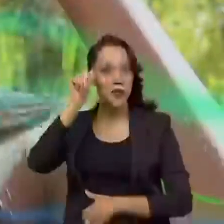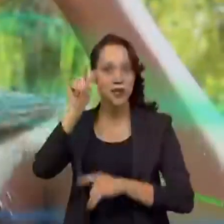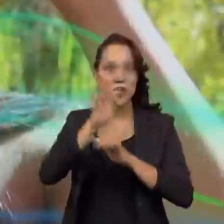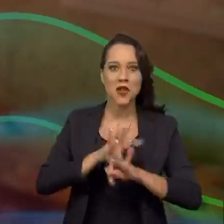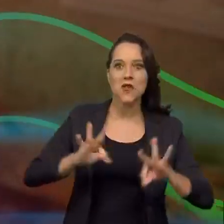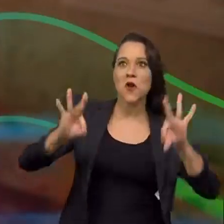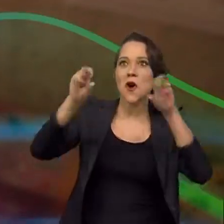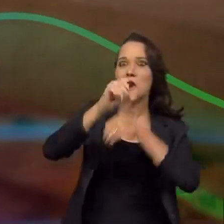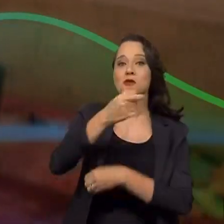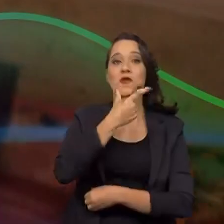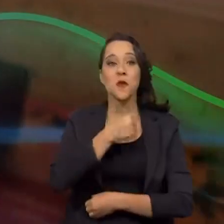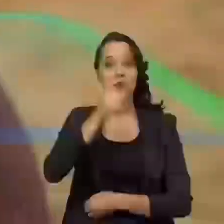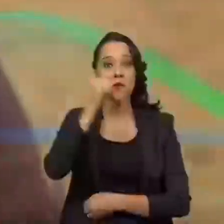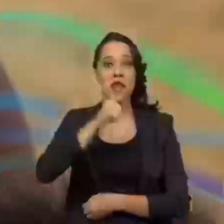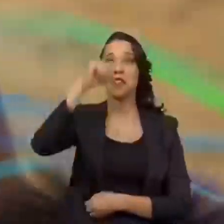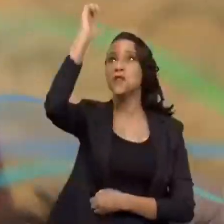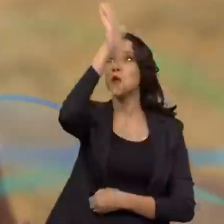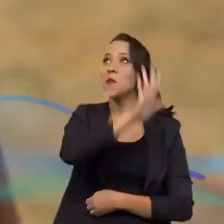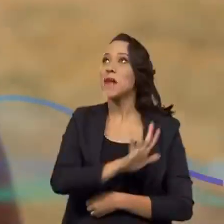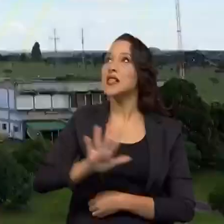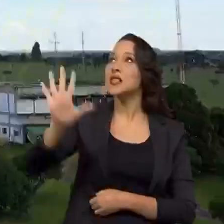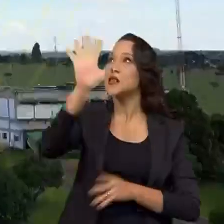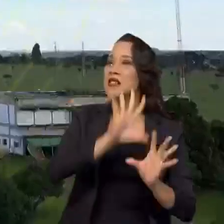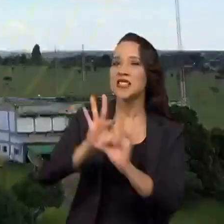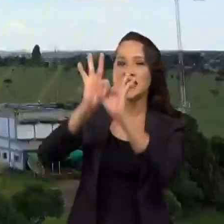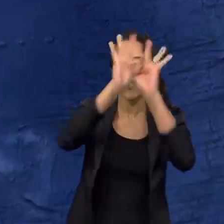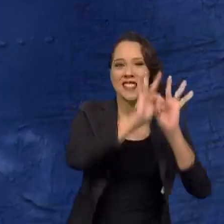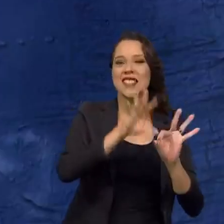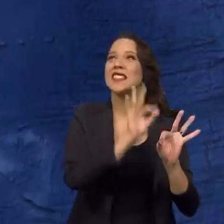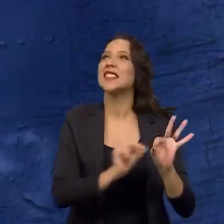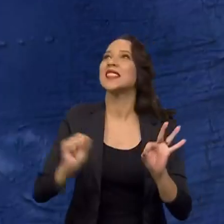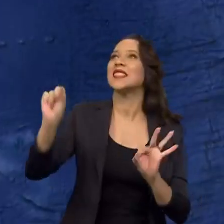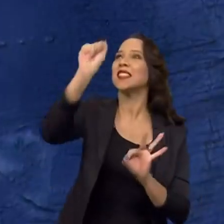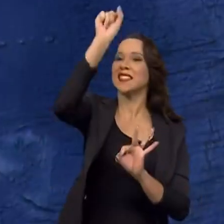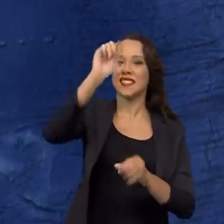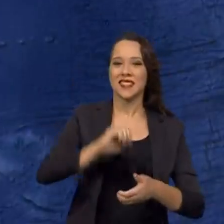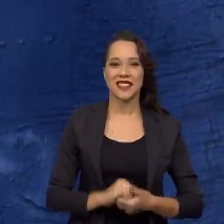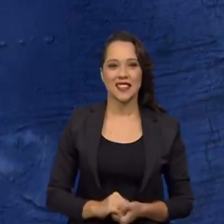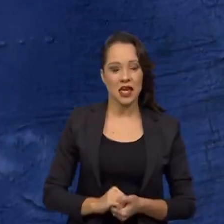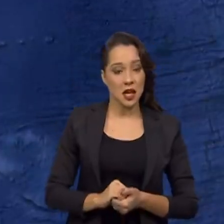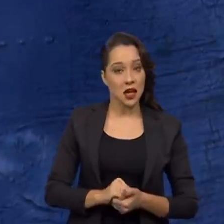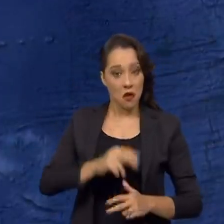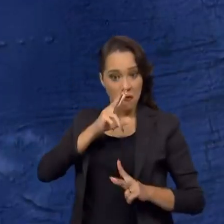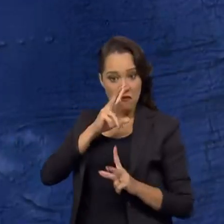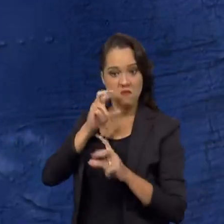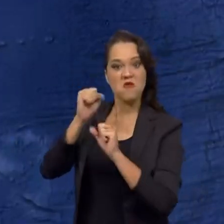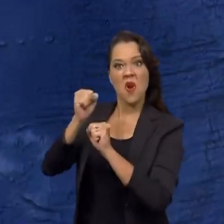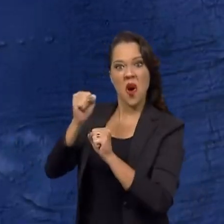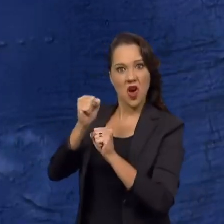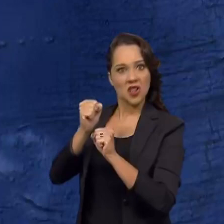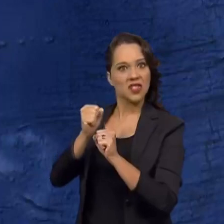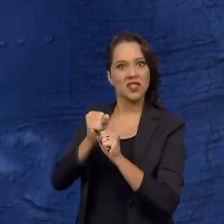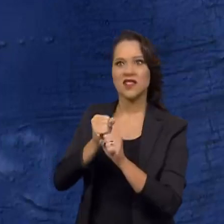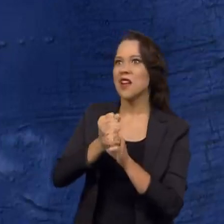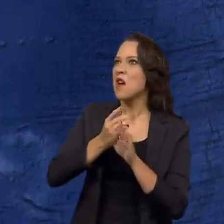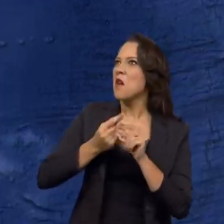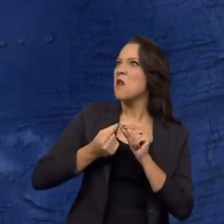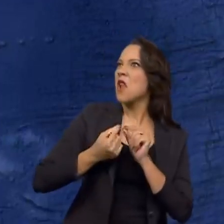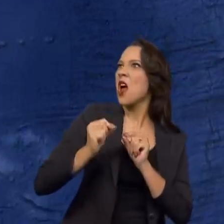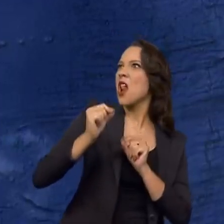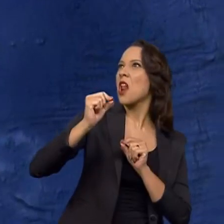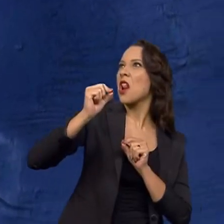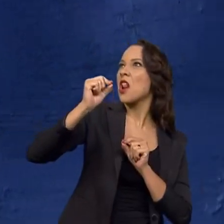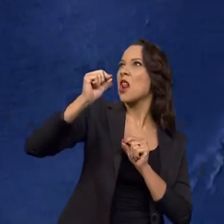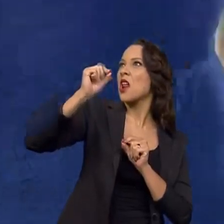aproxima brasileiras e brasileiros em todos os cantos. A potência de nosso sinal não conhece fronteiras